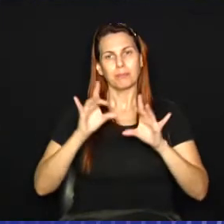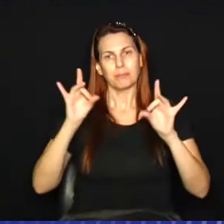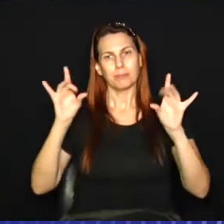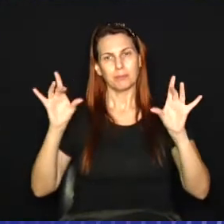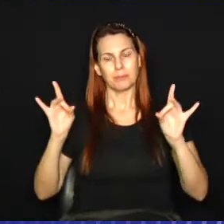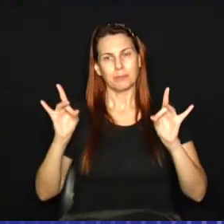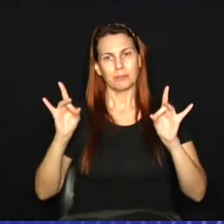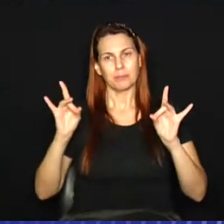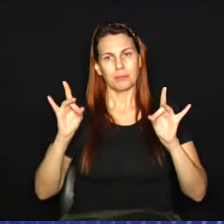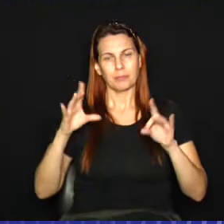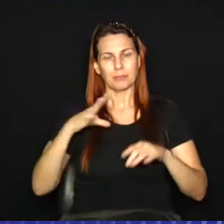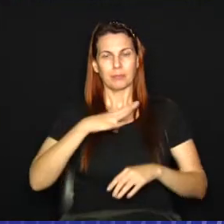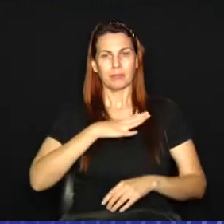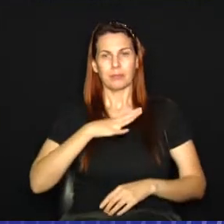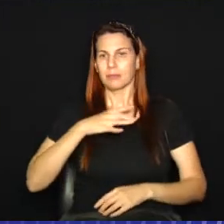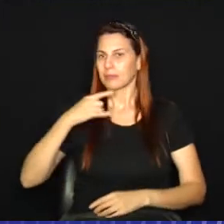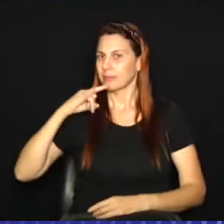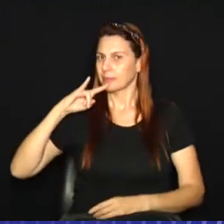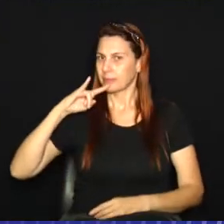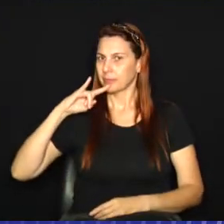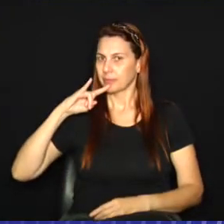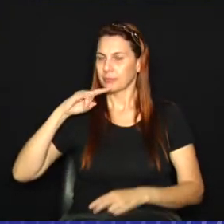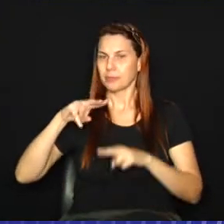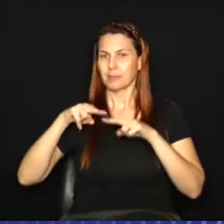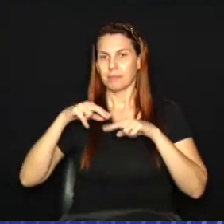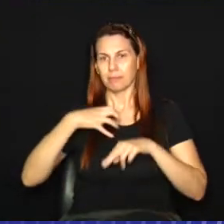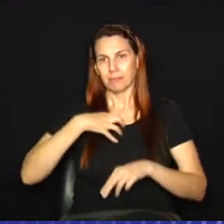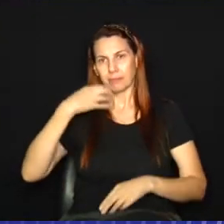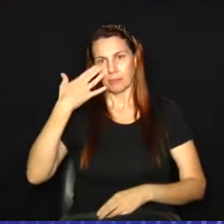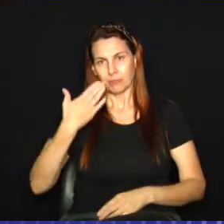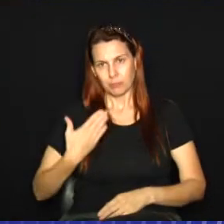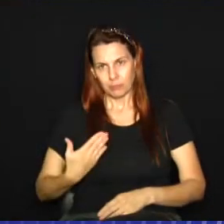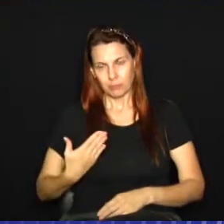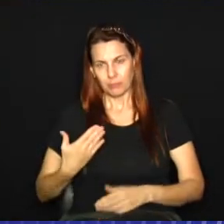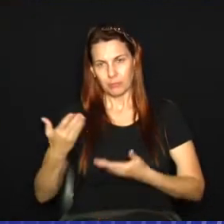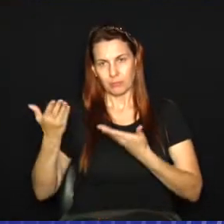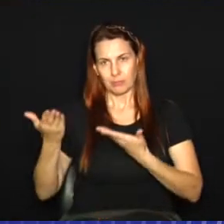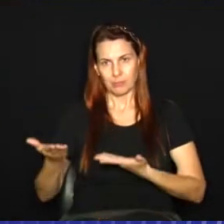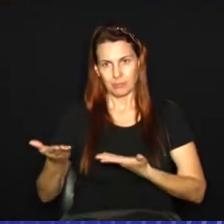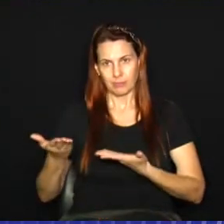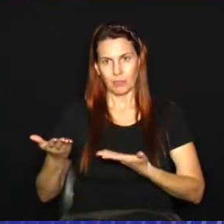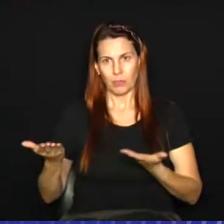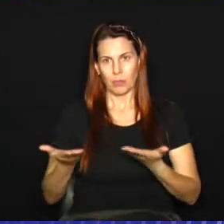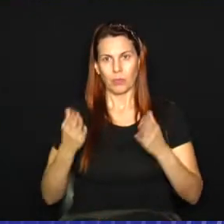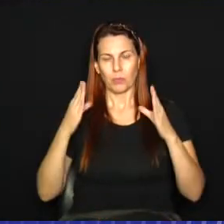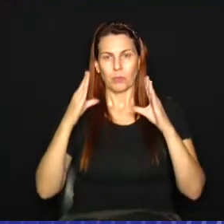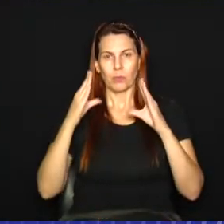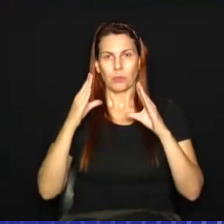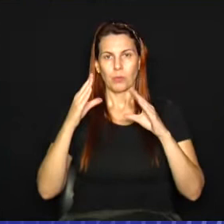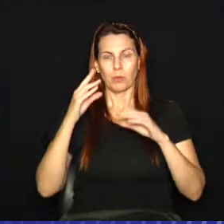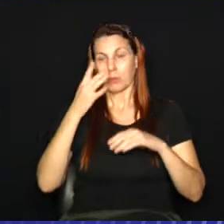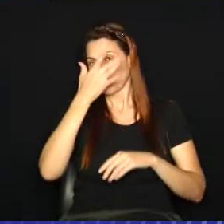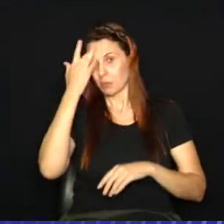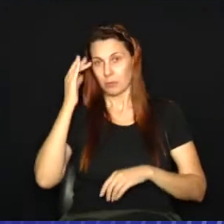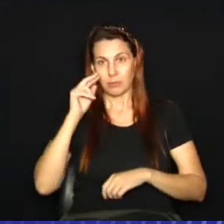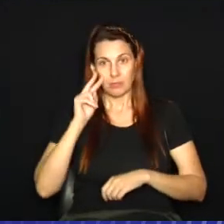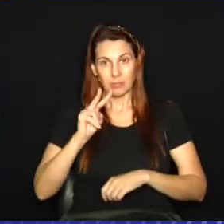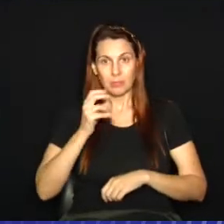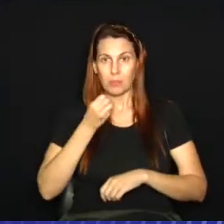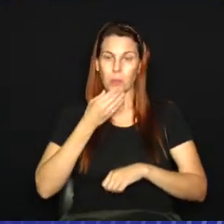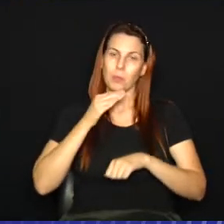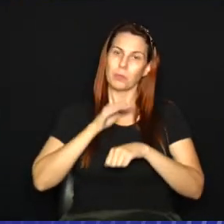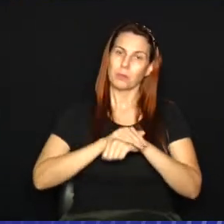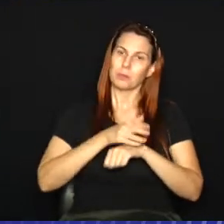de Piracicaba, e nos honra muito tê-lo aqui. Ao público que nos assiste também, o meu boa